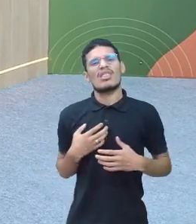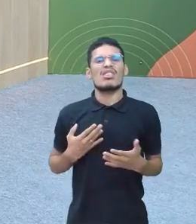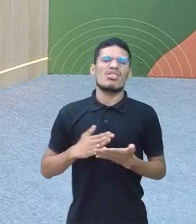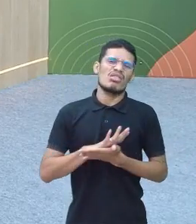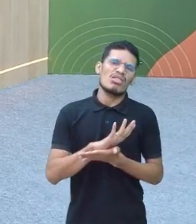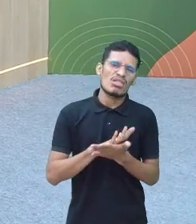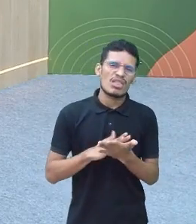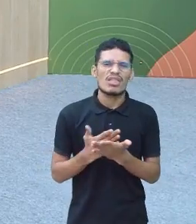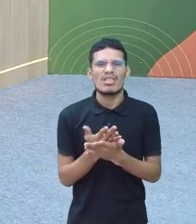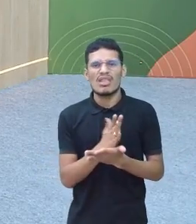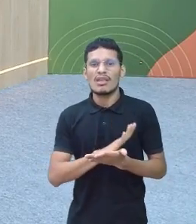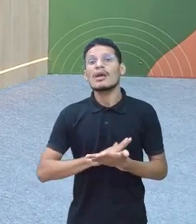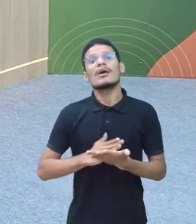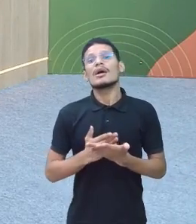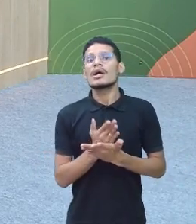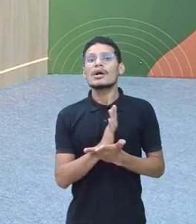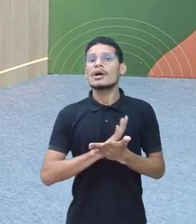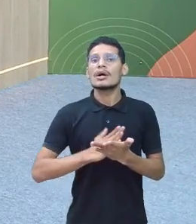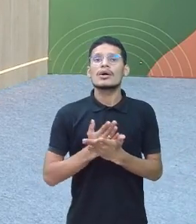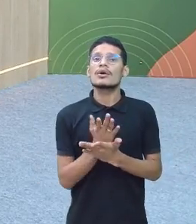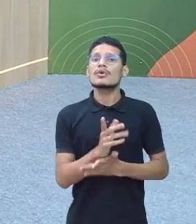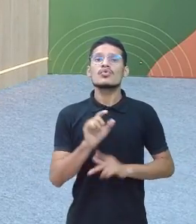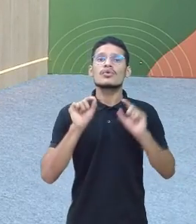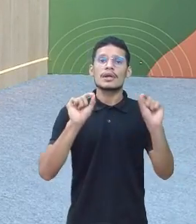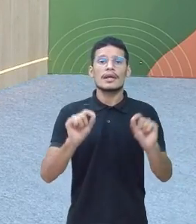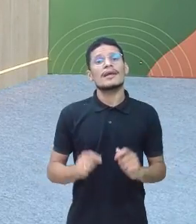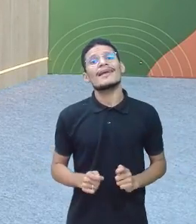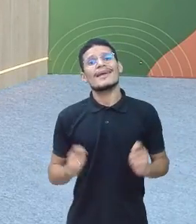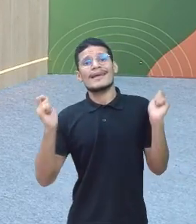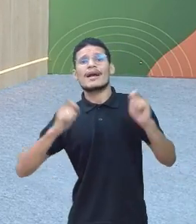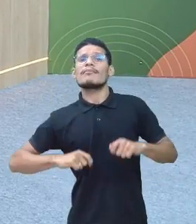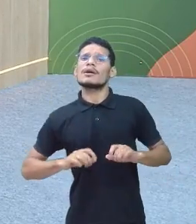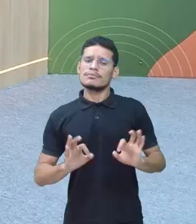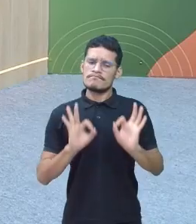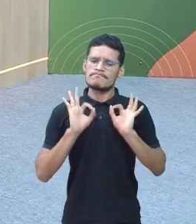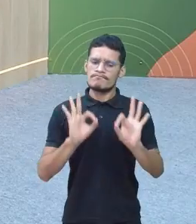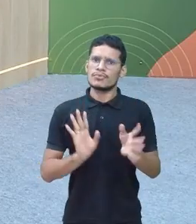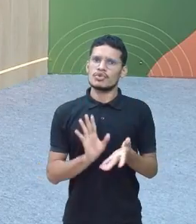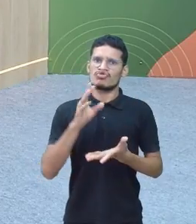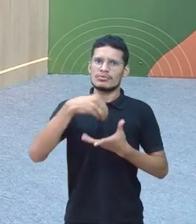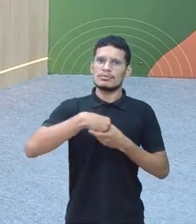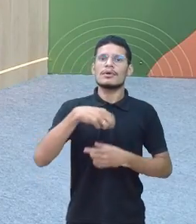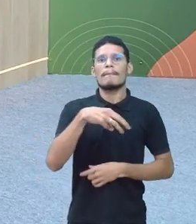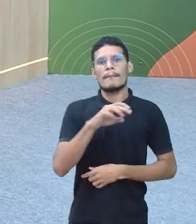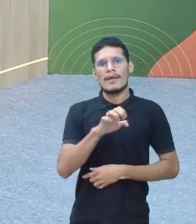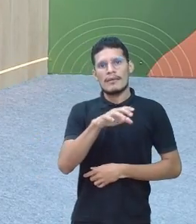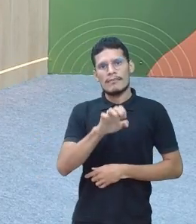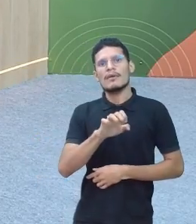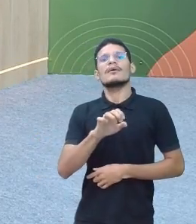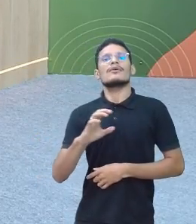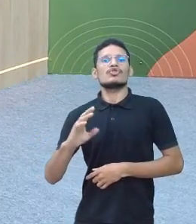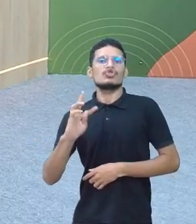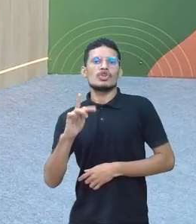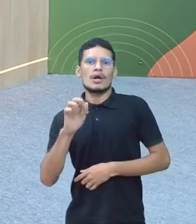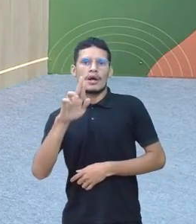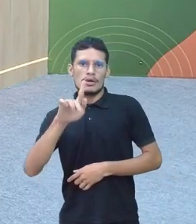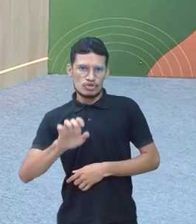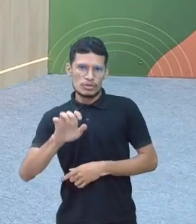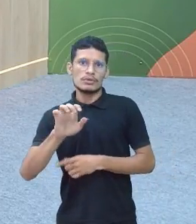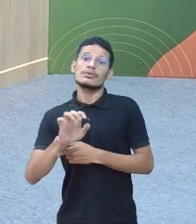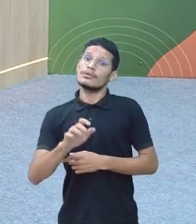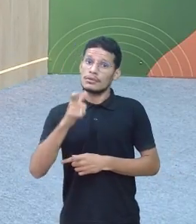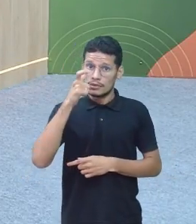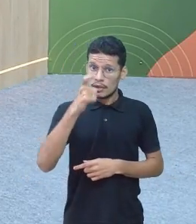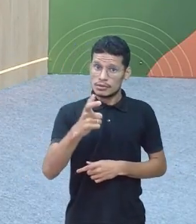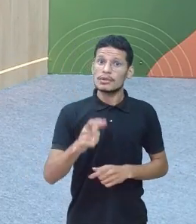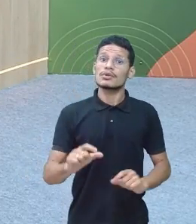parecer grosseiro, podem funcionar muito perfeitamente dentro dos memes e das charges. Então, é muito interessante ver como